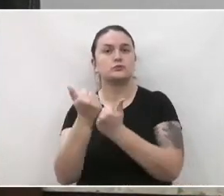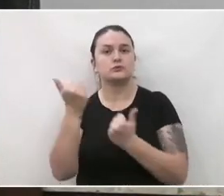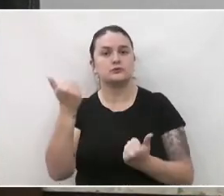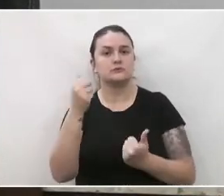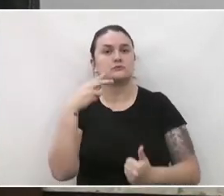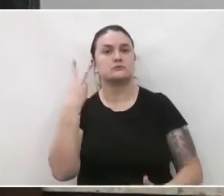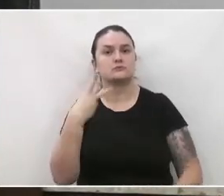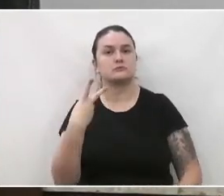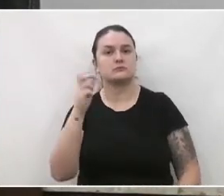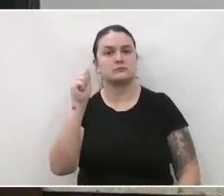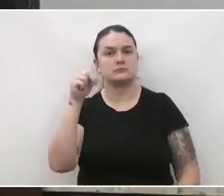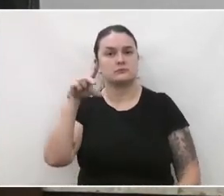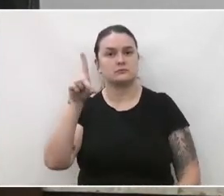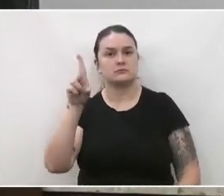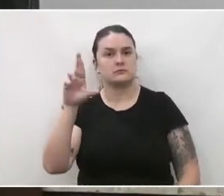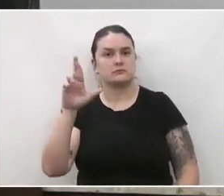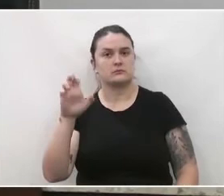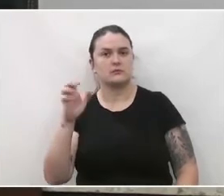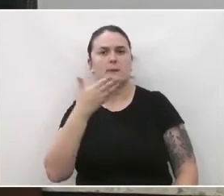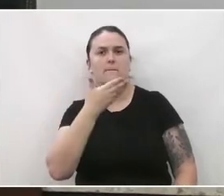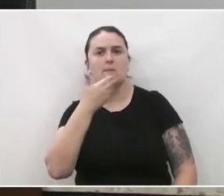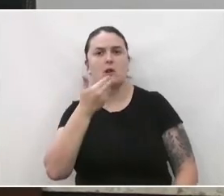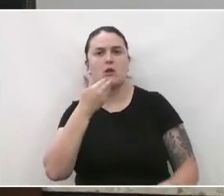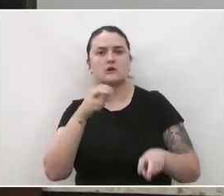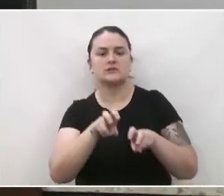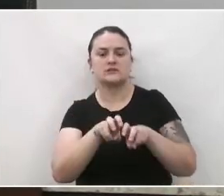para mantermos o distanciamento social.